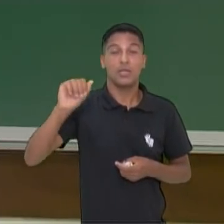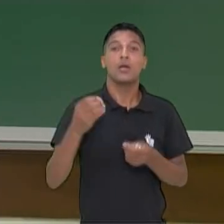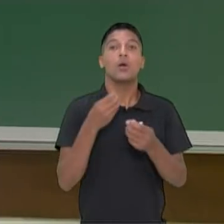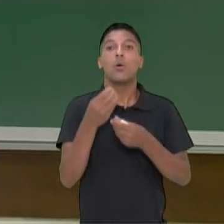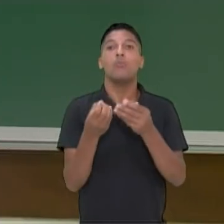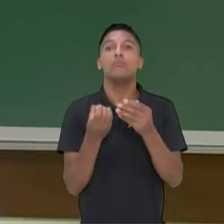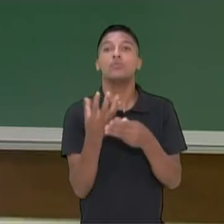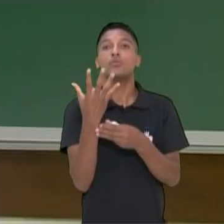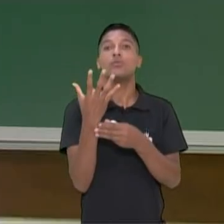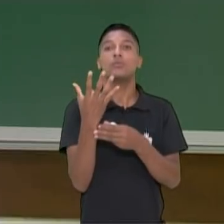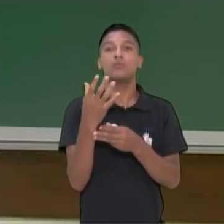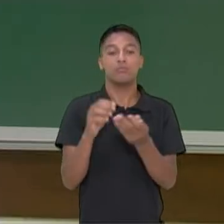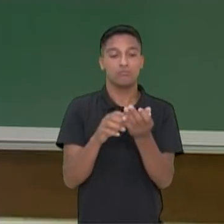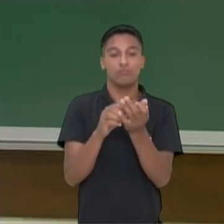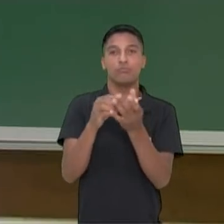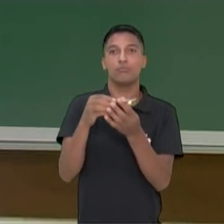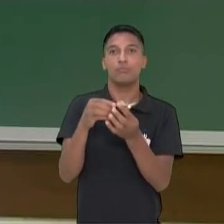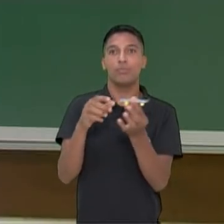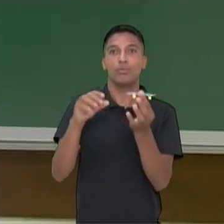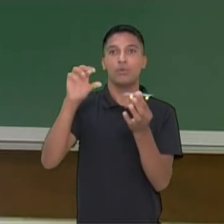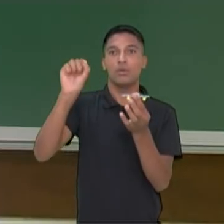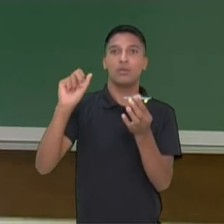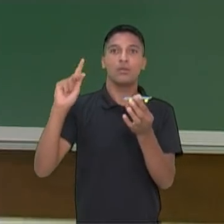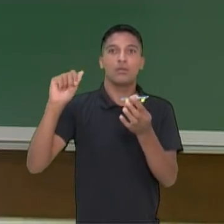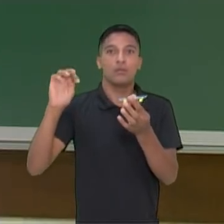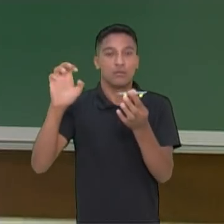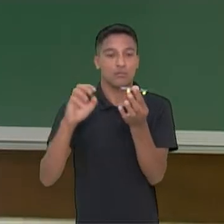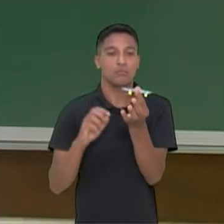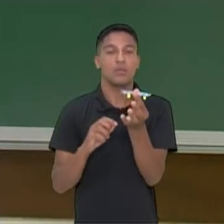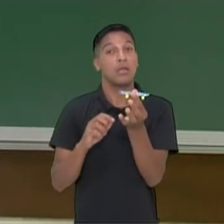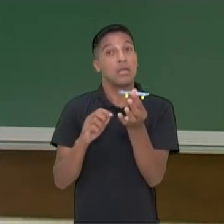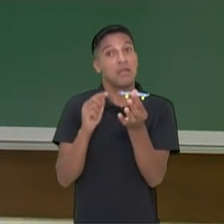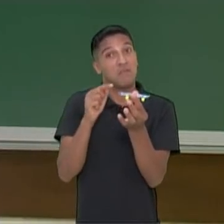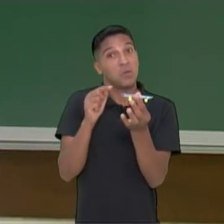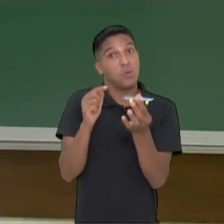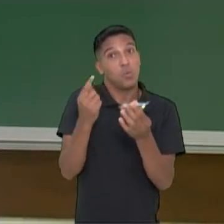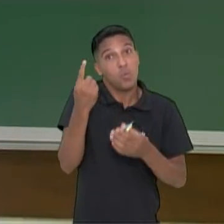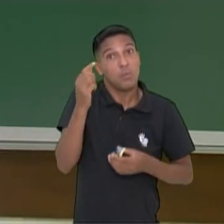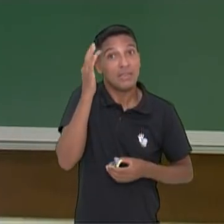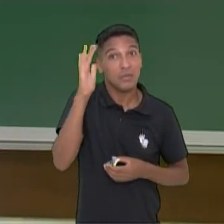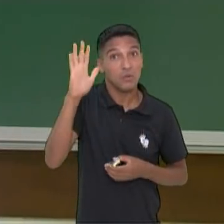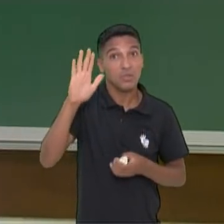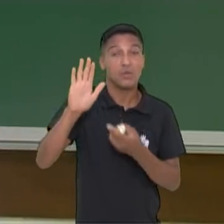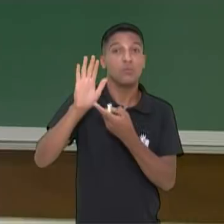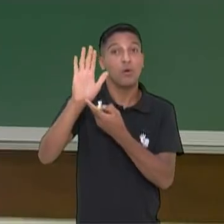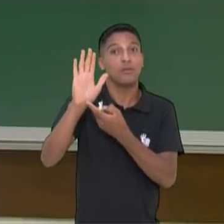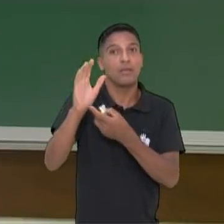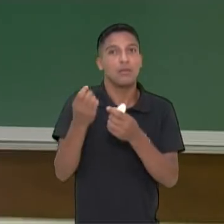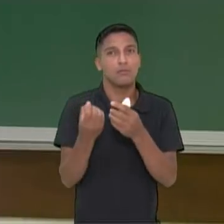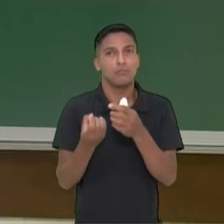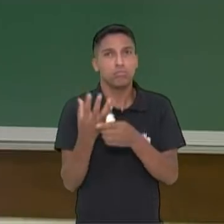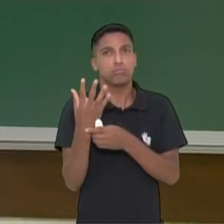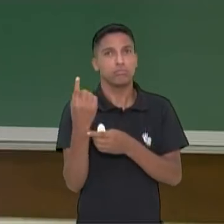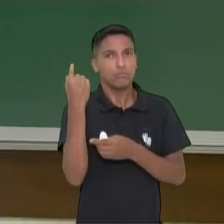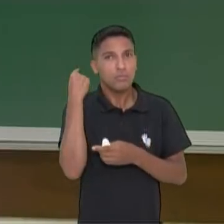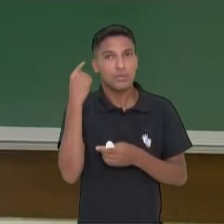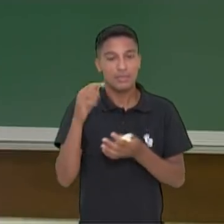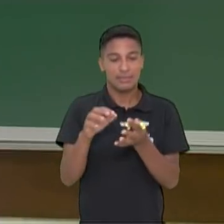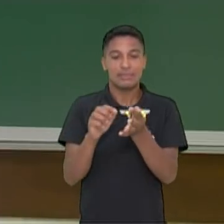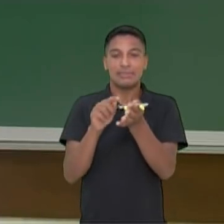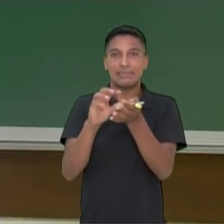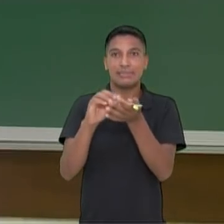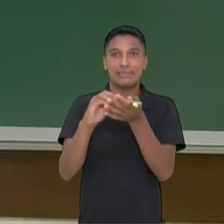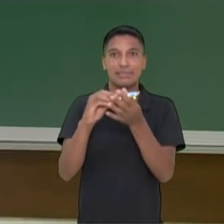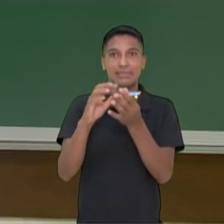é que eles surgiram como estratégia de treinamento lá entre os surfistas, né? Essa é uma teoria assim